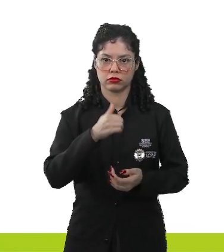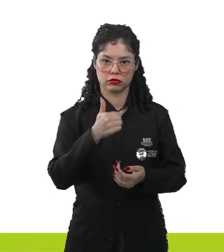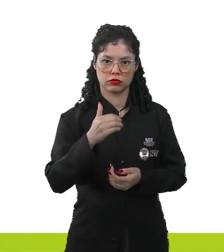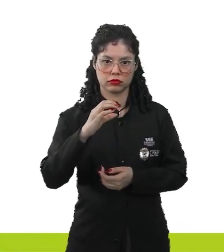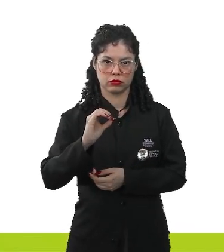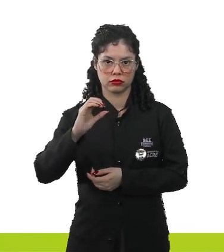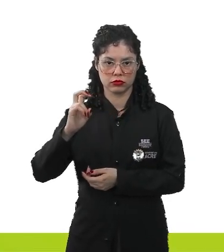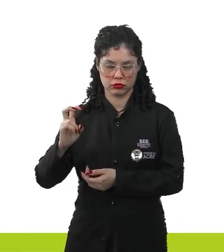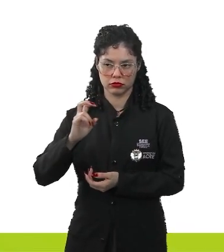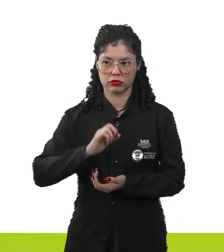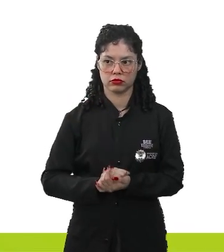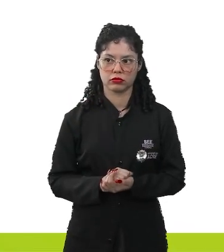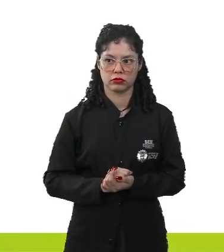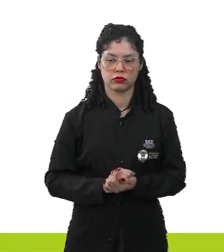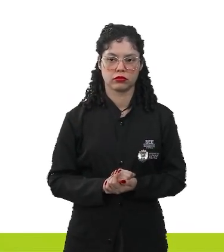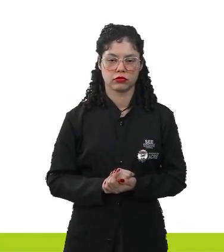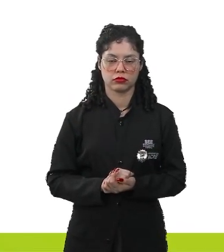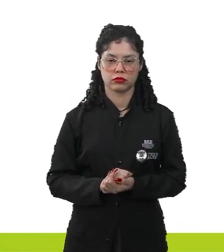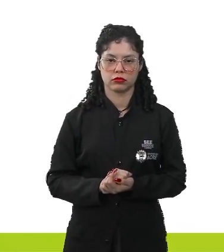105.